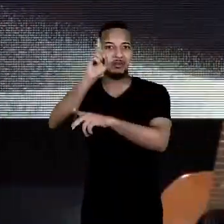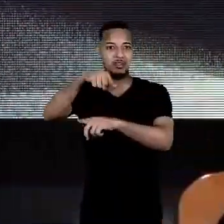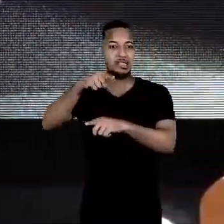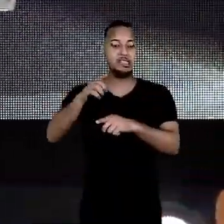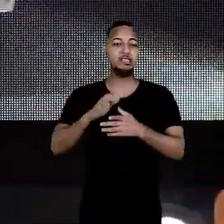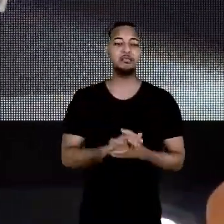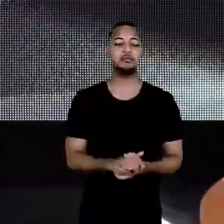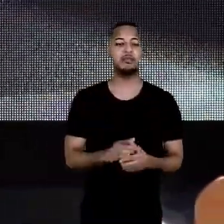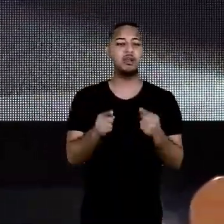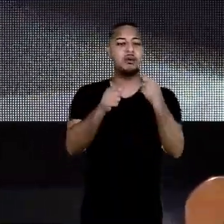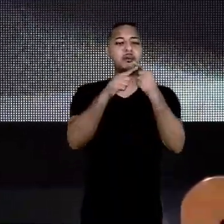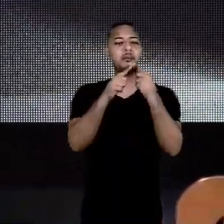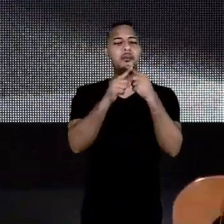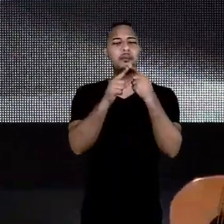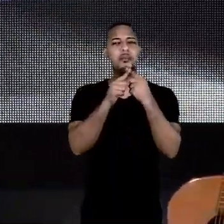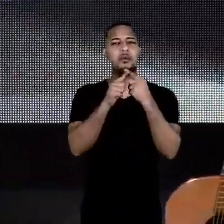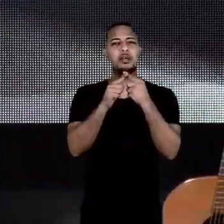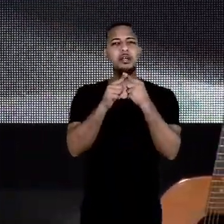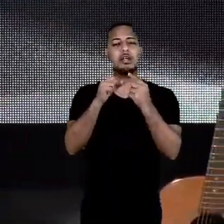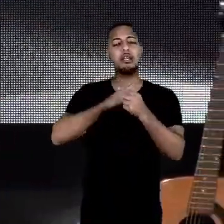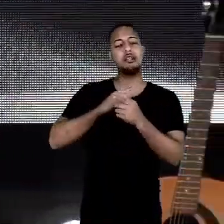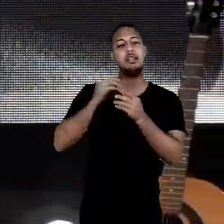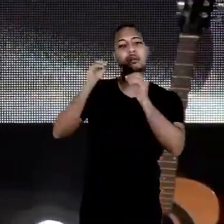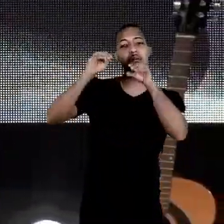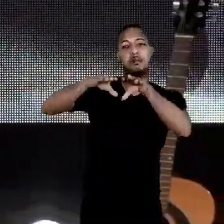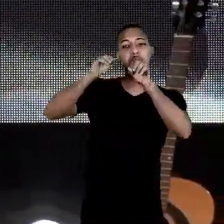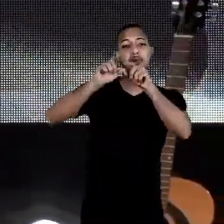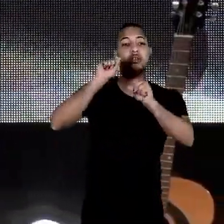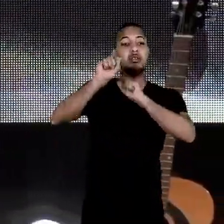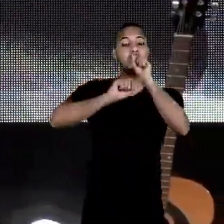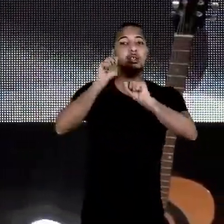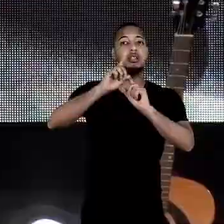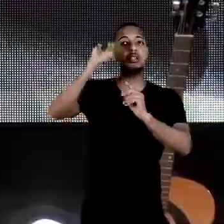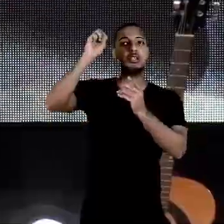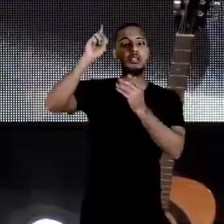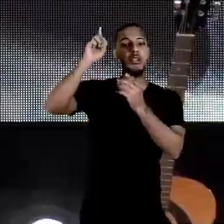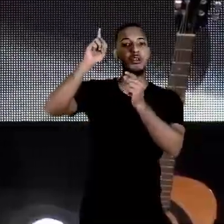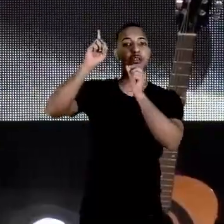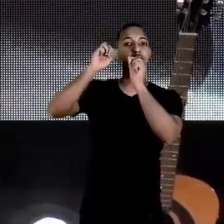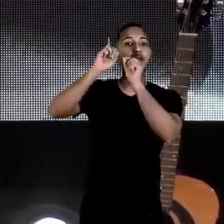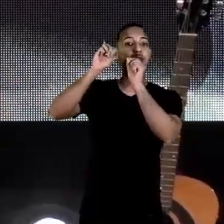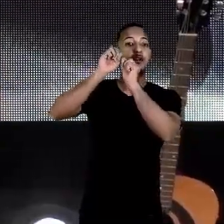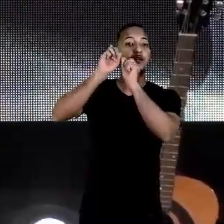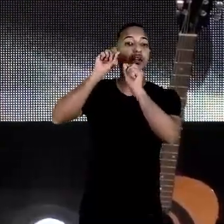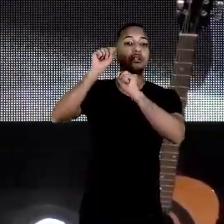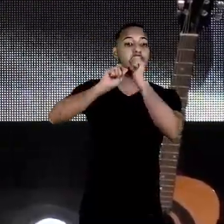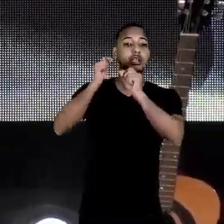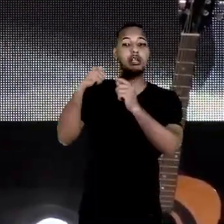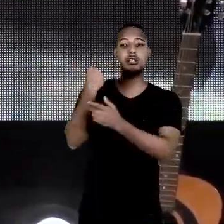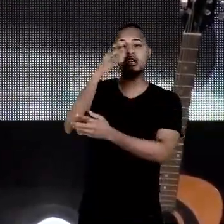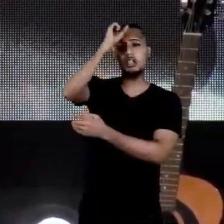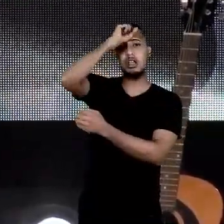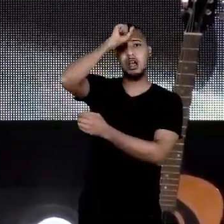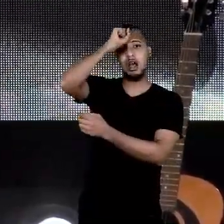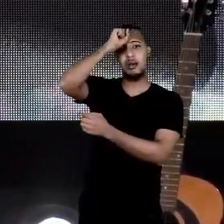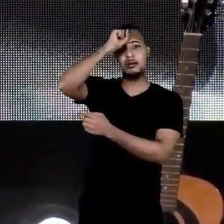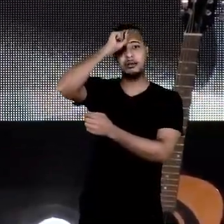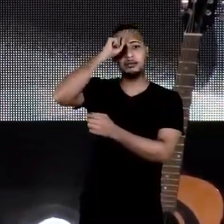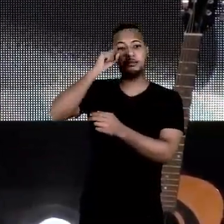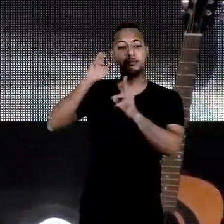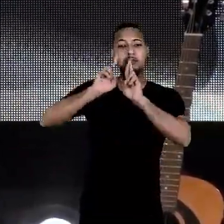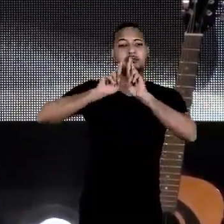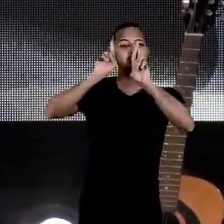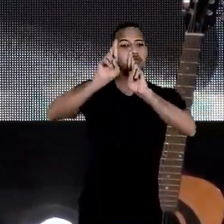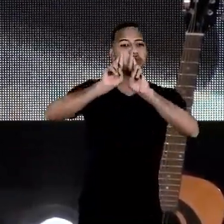Sabe por quê? Porque tem lições que Deus faz com que a gente aprenda. Eu quero declarar que existe uma esperança. Eu quero